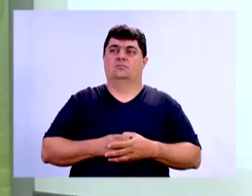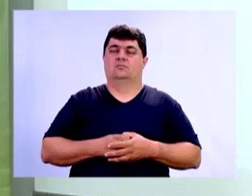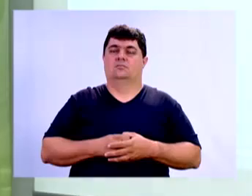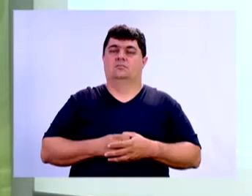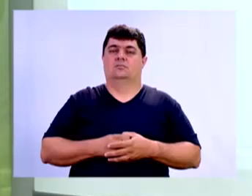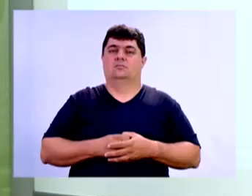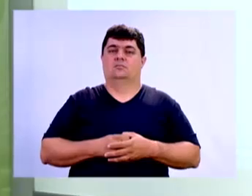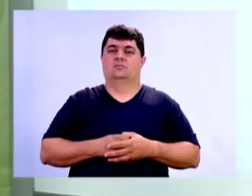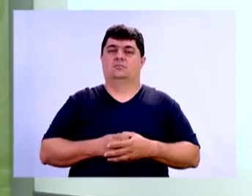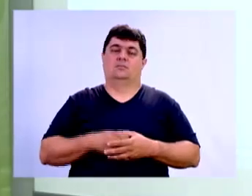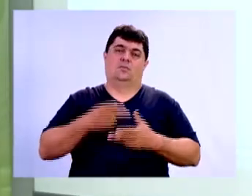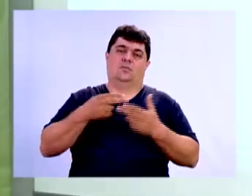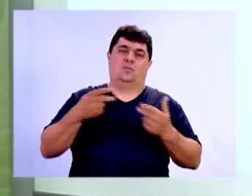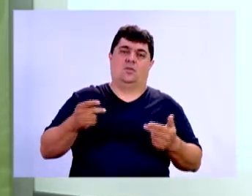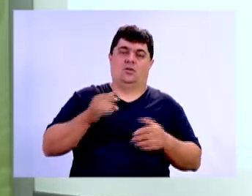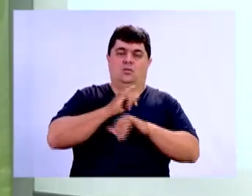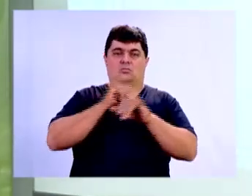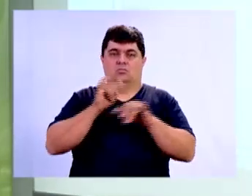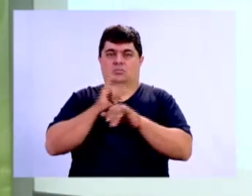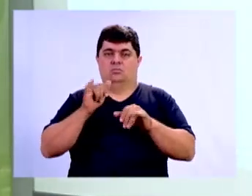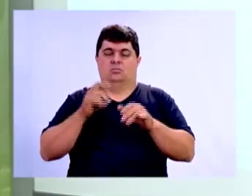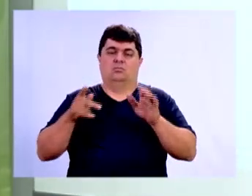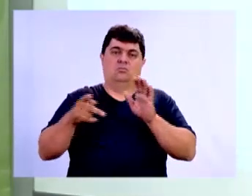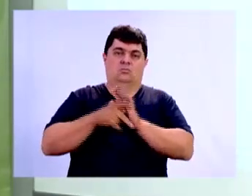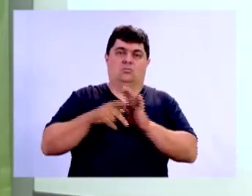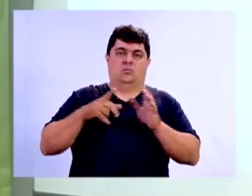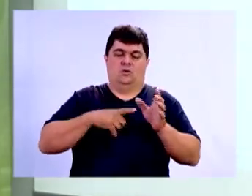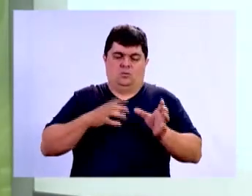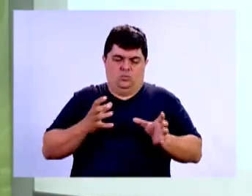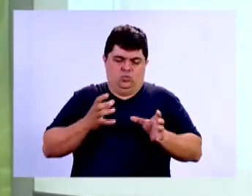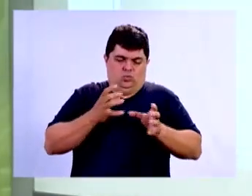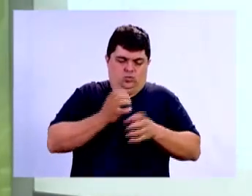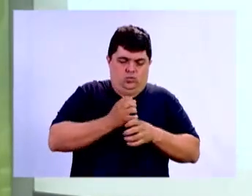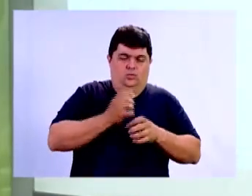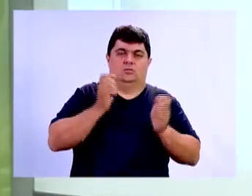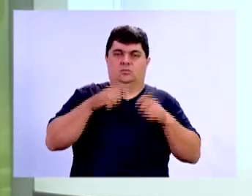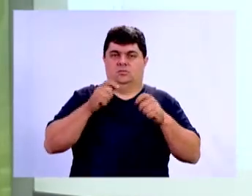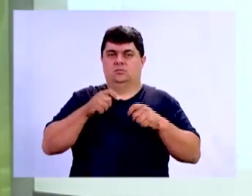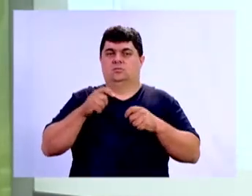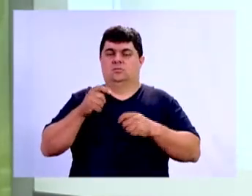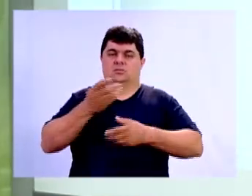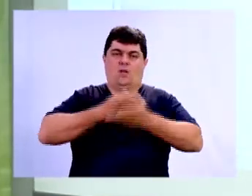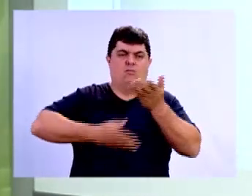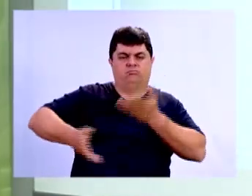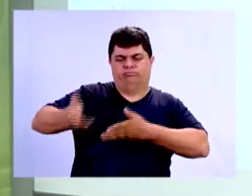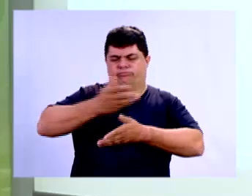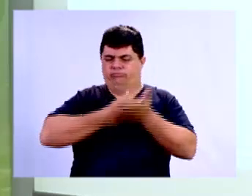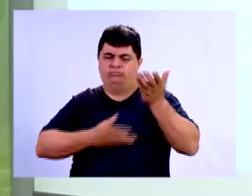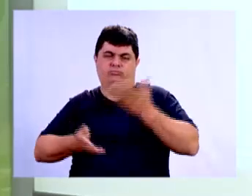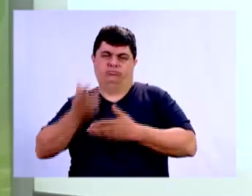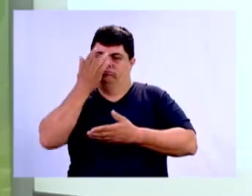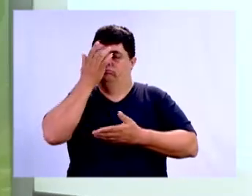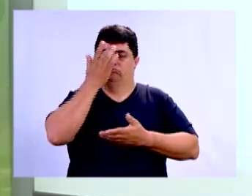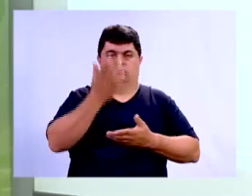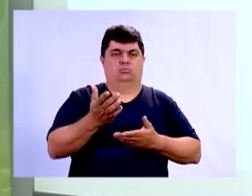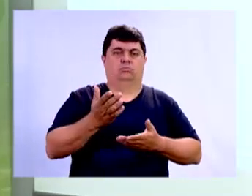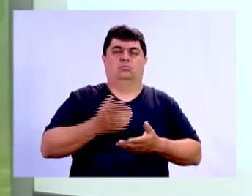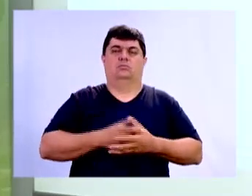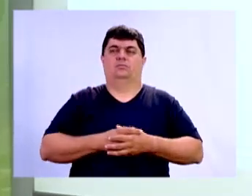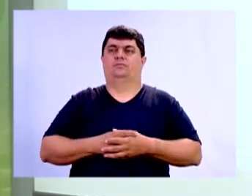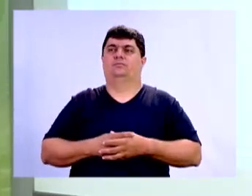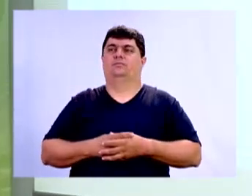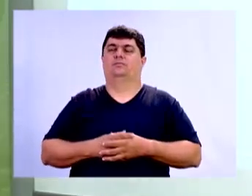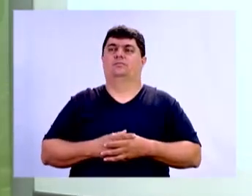E eles são objetos, são informações autocontidas, são bem encapsuladas, você consegue realmente interagir e trabalhar com eles de uma maneira bem